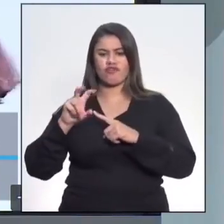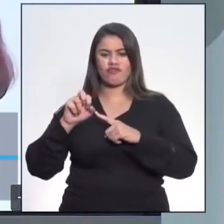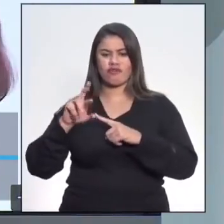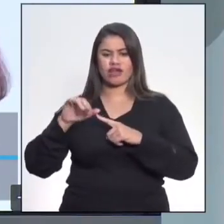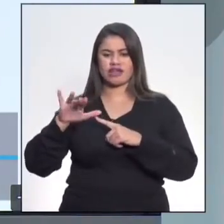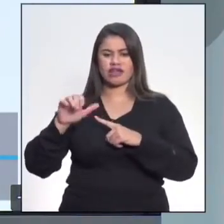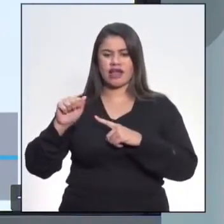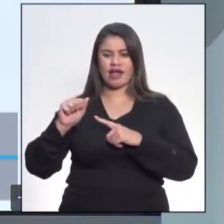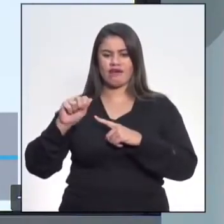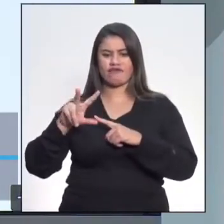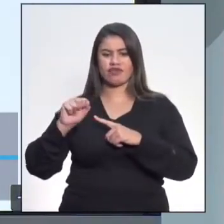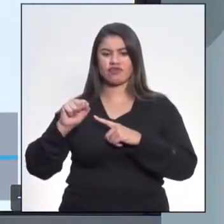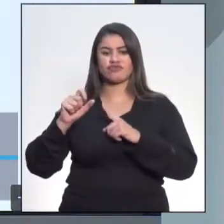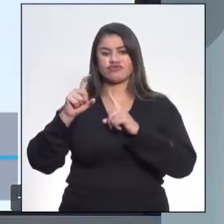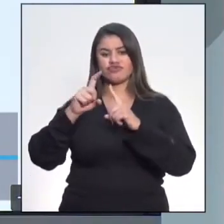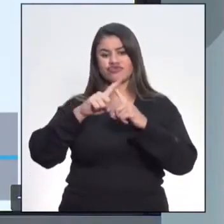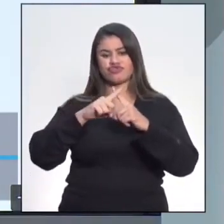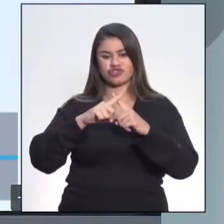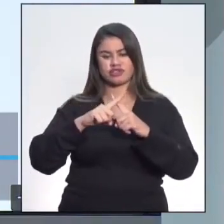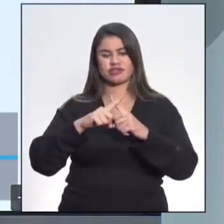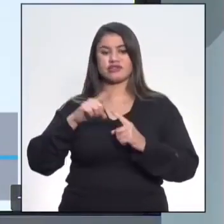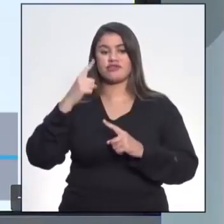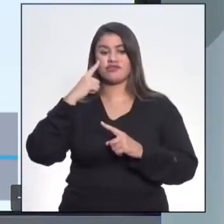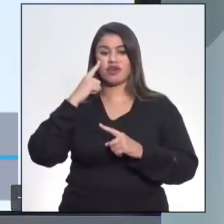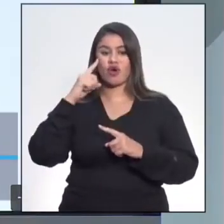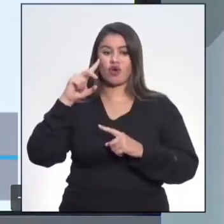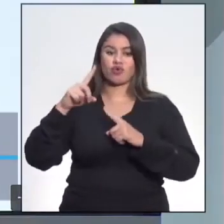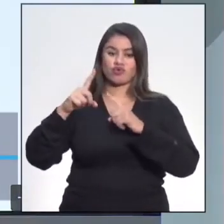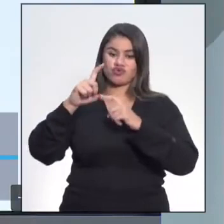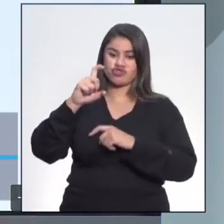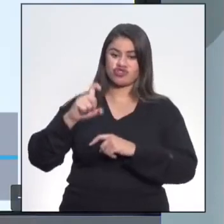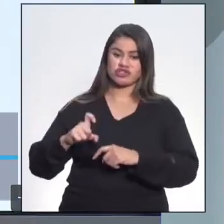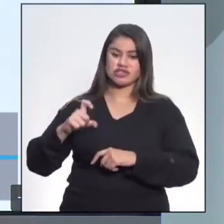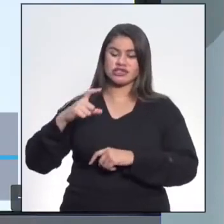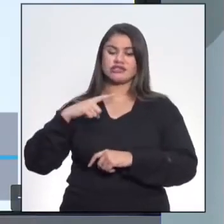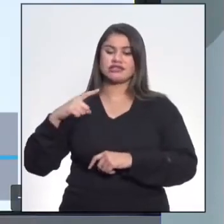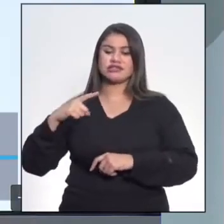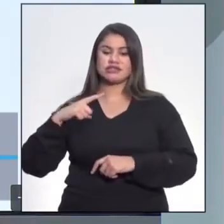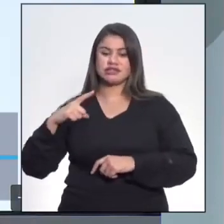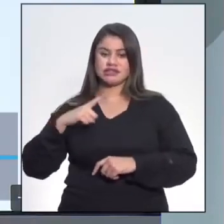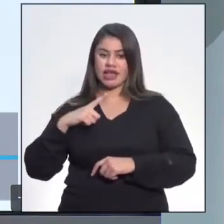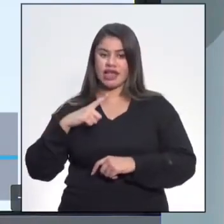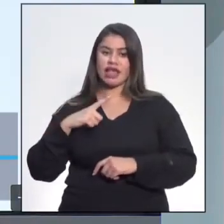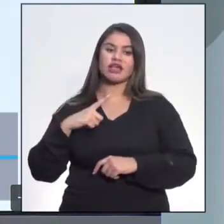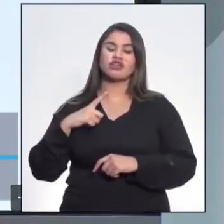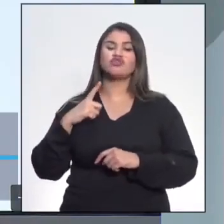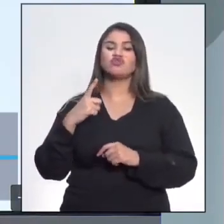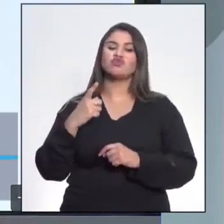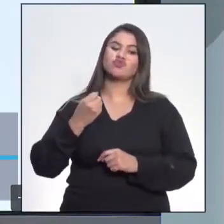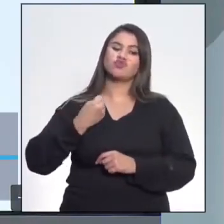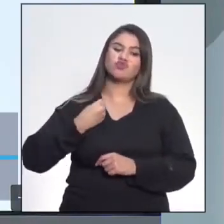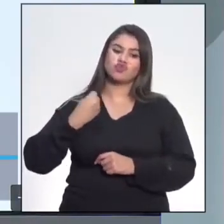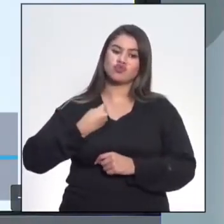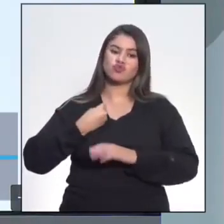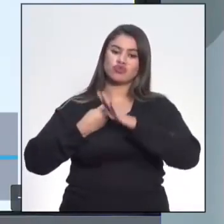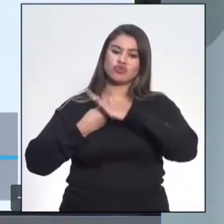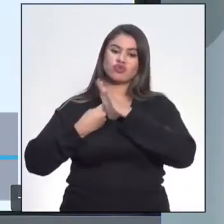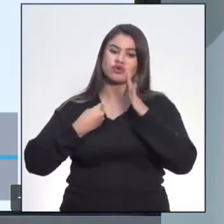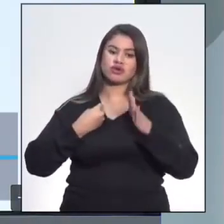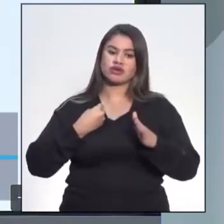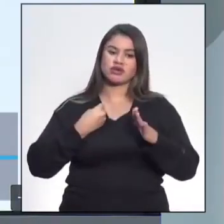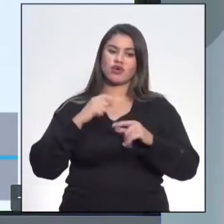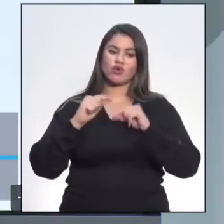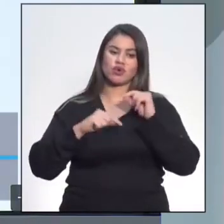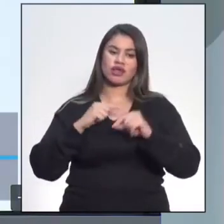você está enxergando o x aqui, ó? Tem um número na frente dele. Este número é o coeficiente A. Então, no meu caso, quem que é o A?